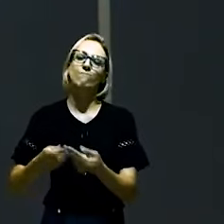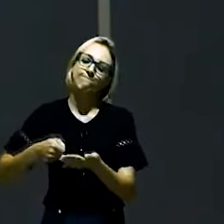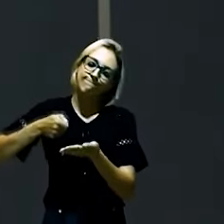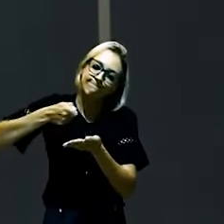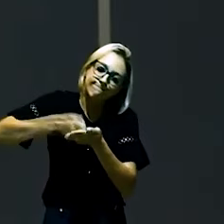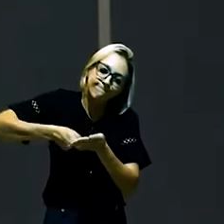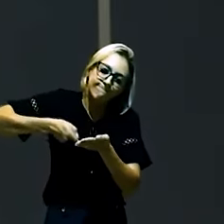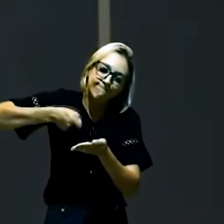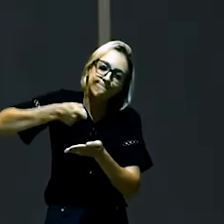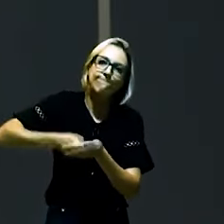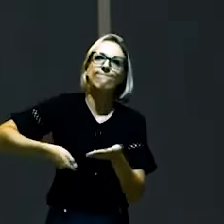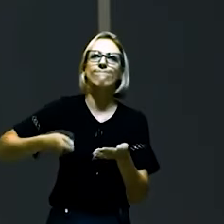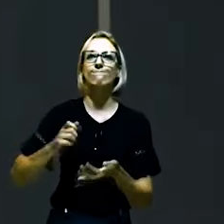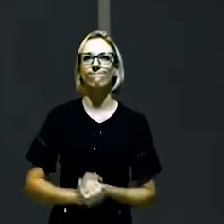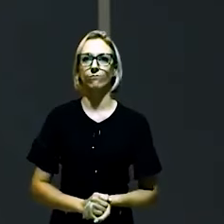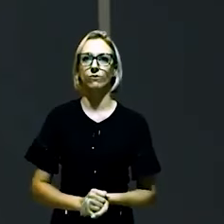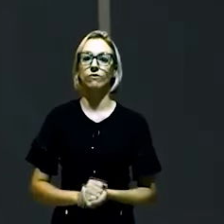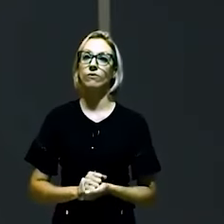Não se torne tolerante.